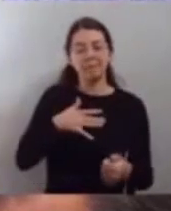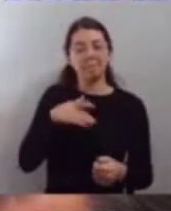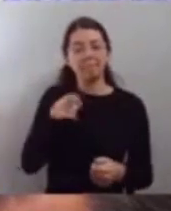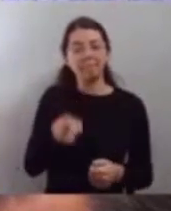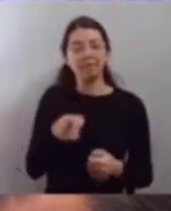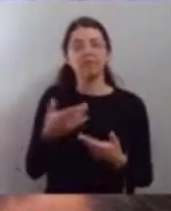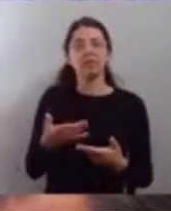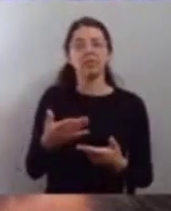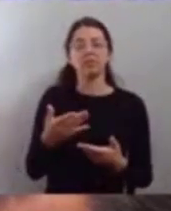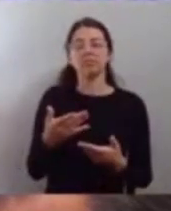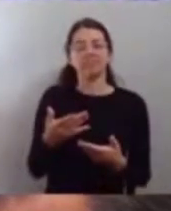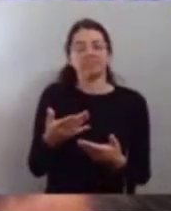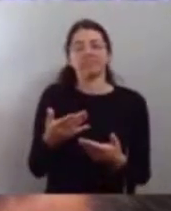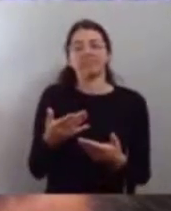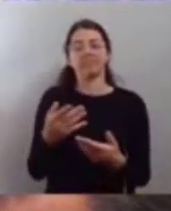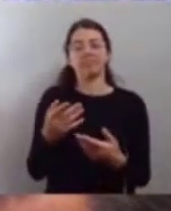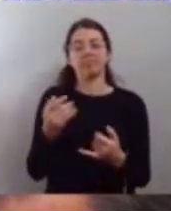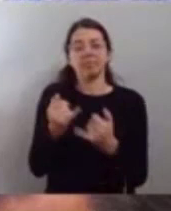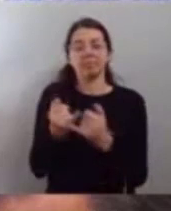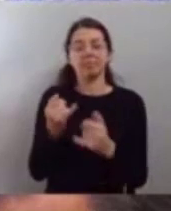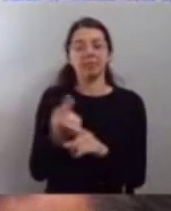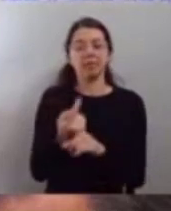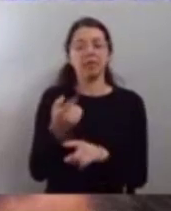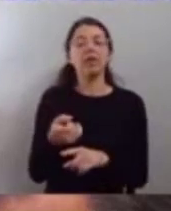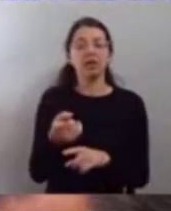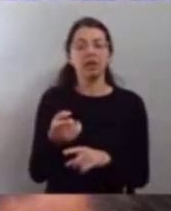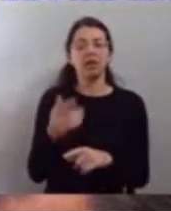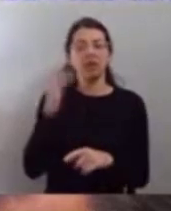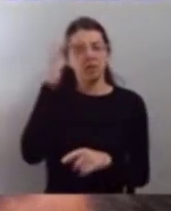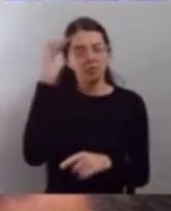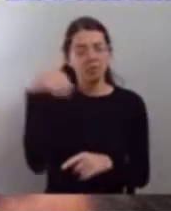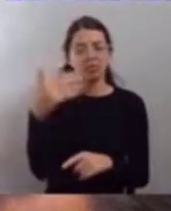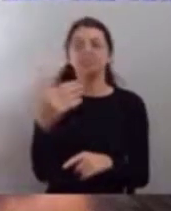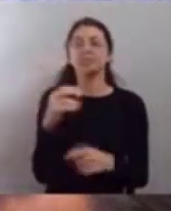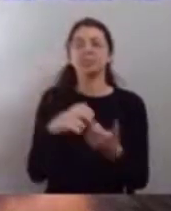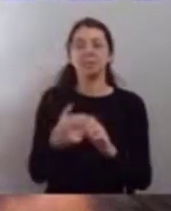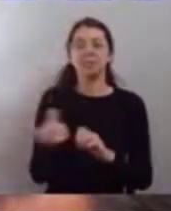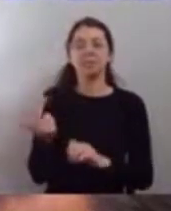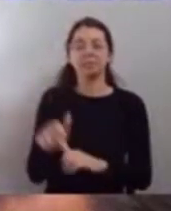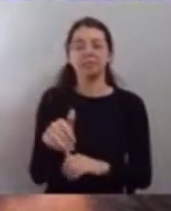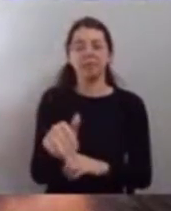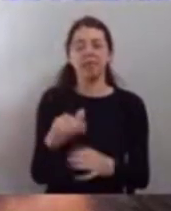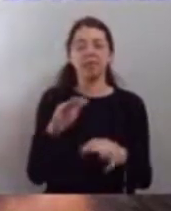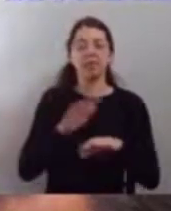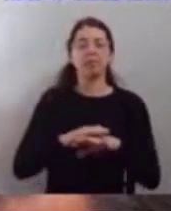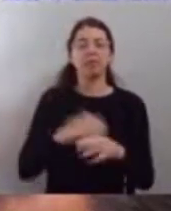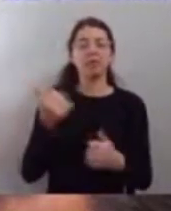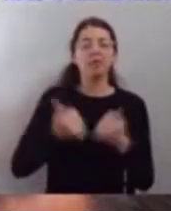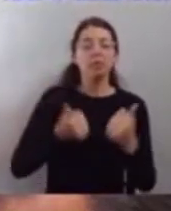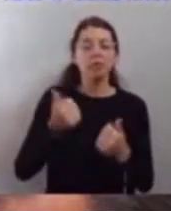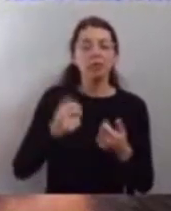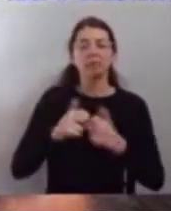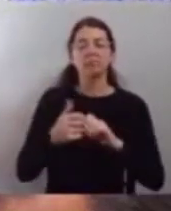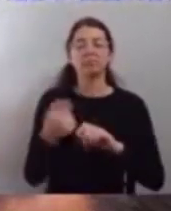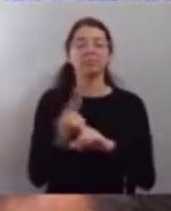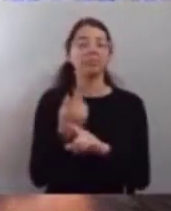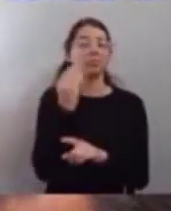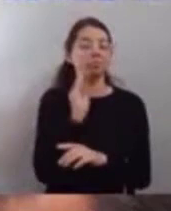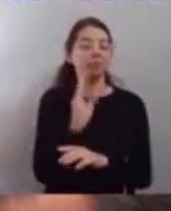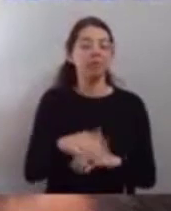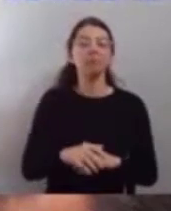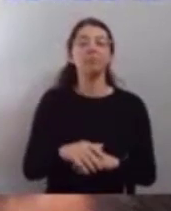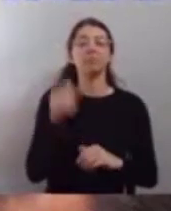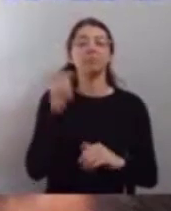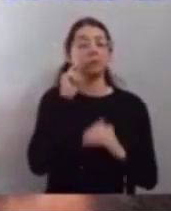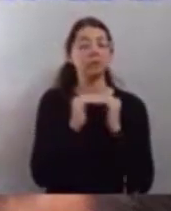a médio ele é um prazo vai criar problemas pois a realidade do mercado e da concorrência acidentam as regras a sua sustentabilidade é